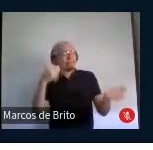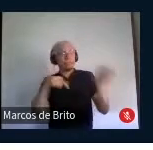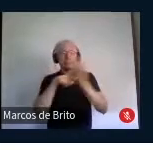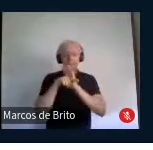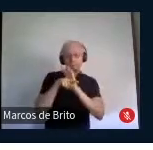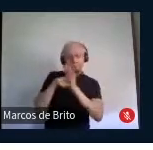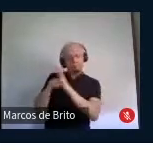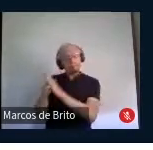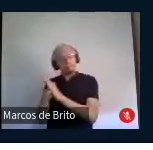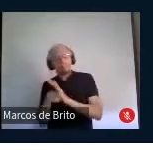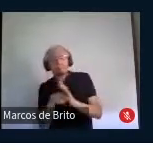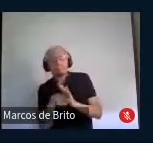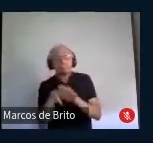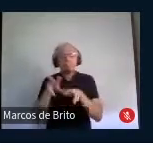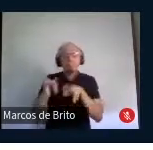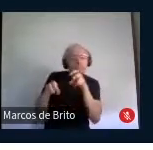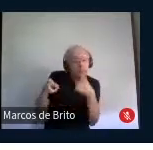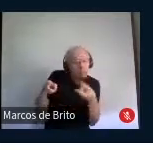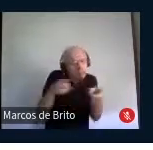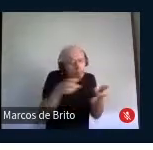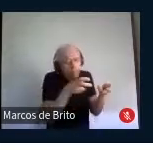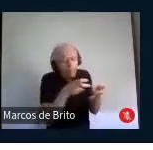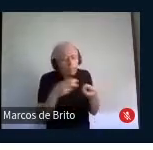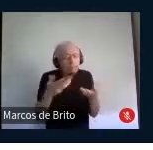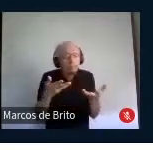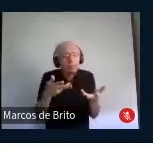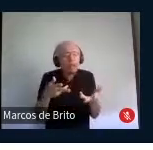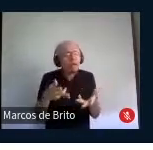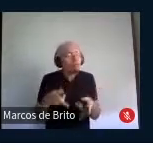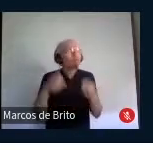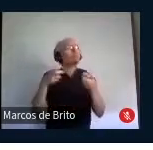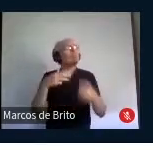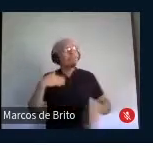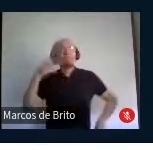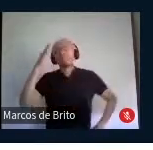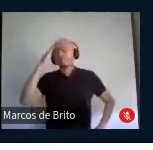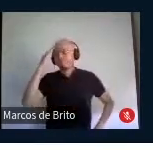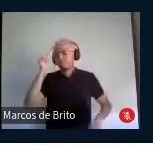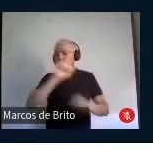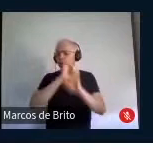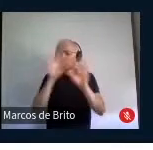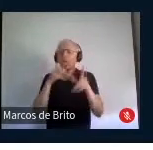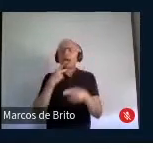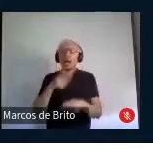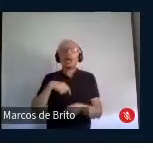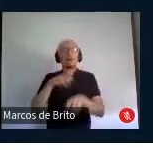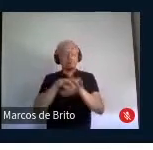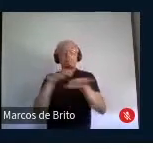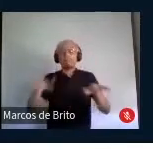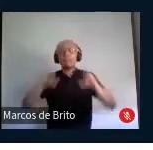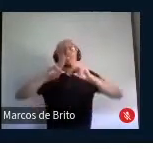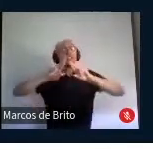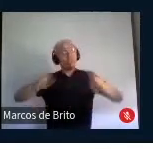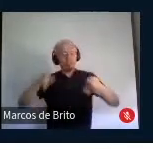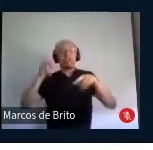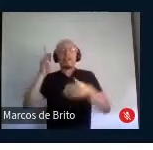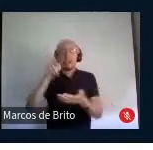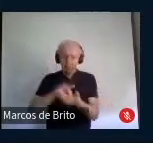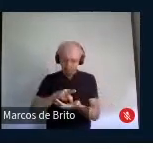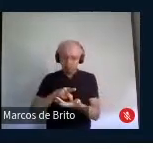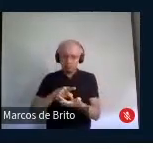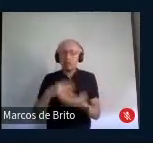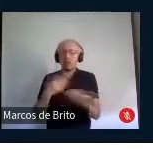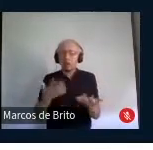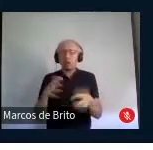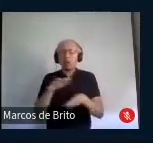investigando essas diferenças, nós percebemos que essas atividades elas são distintas, e essa distinção implica